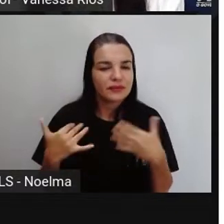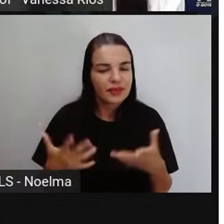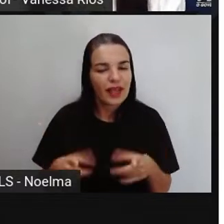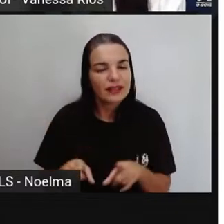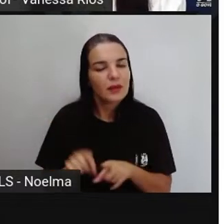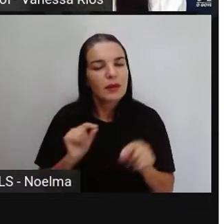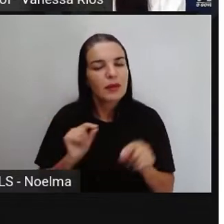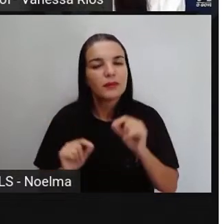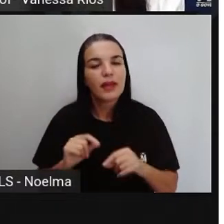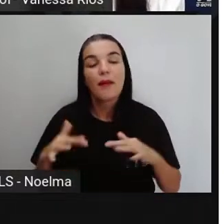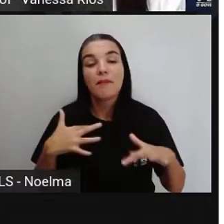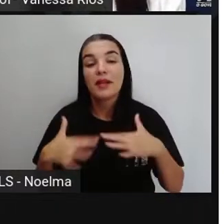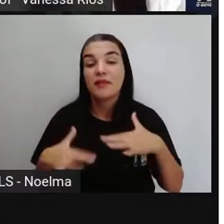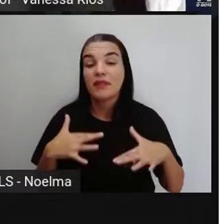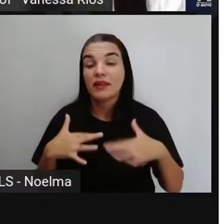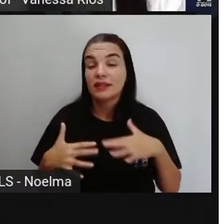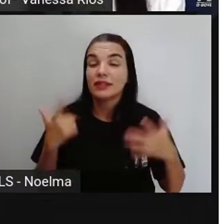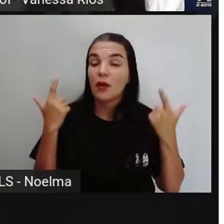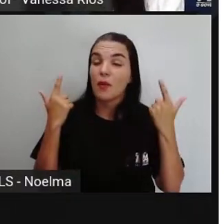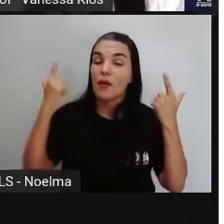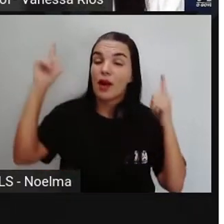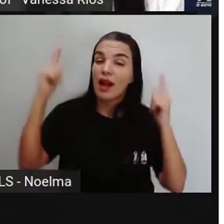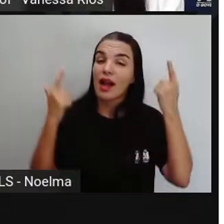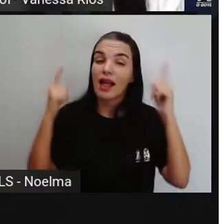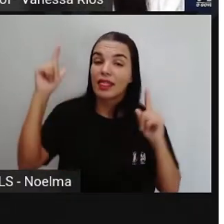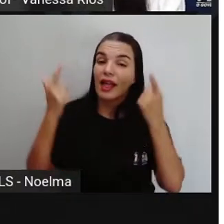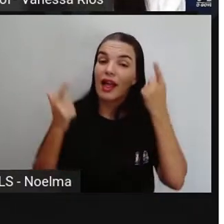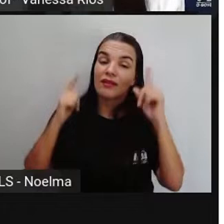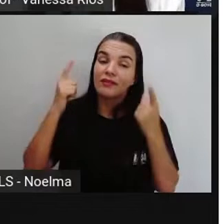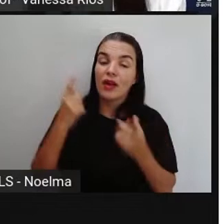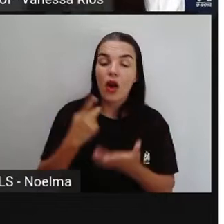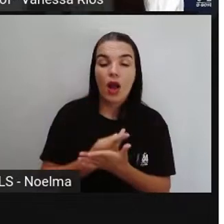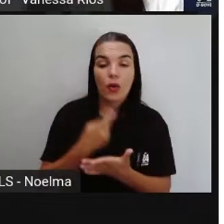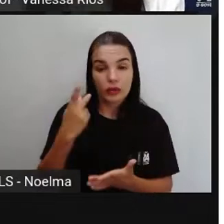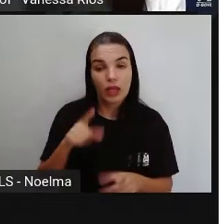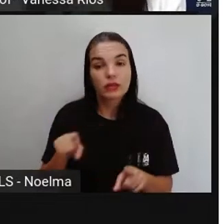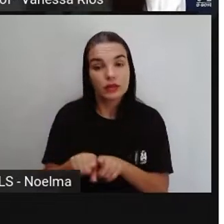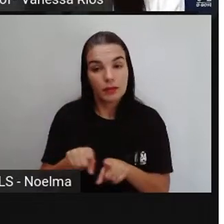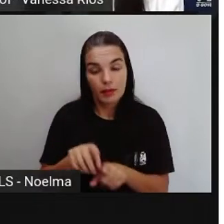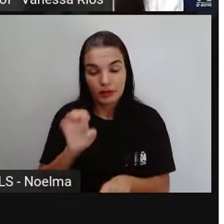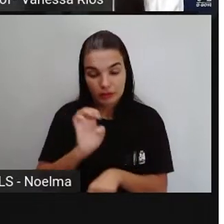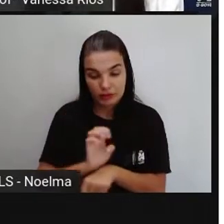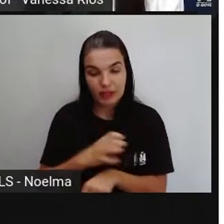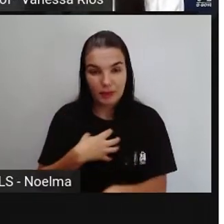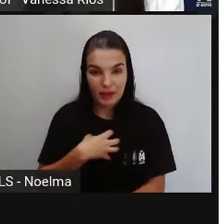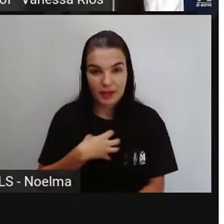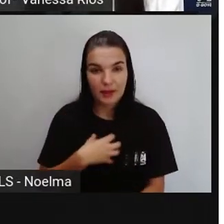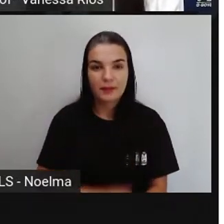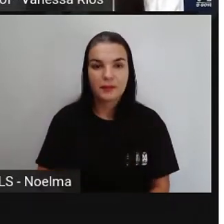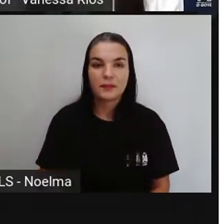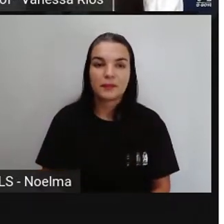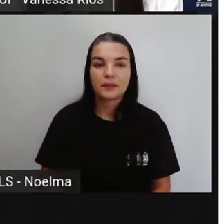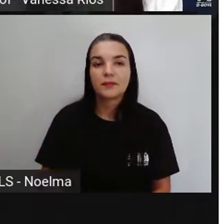de manifestar e de comemorar o carnaval que acontece também aqui no nosso estado.